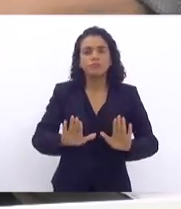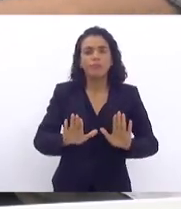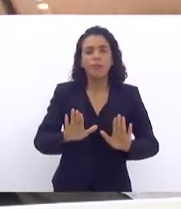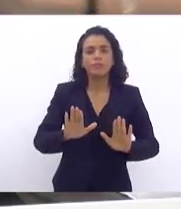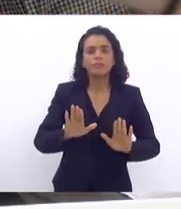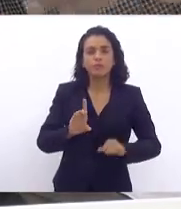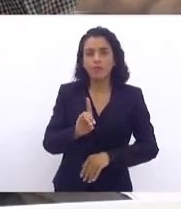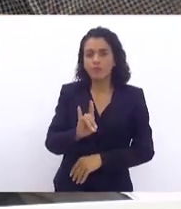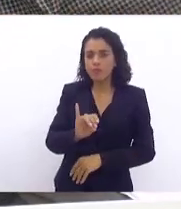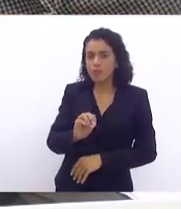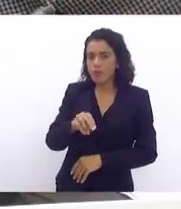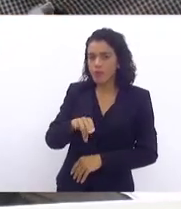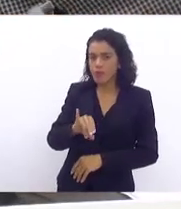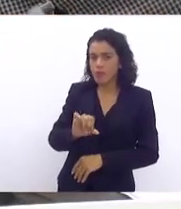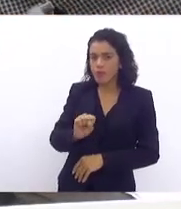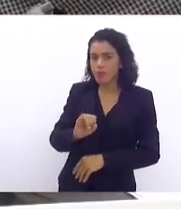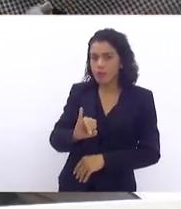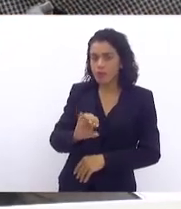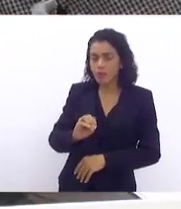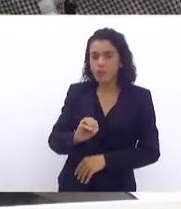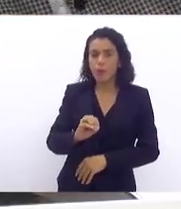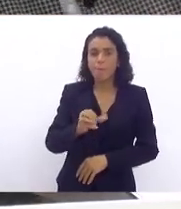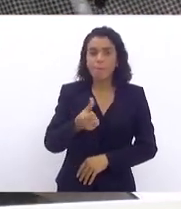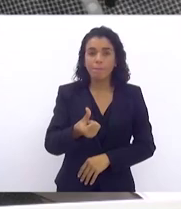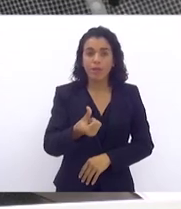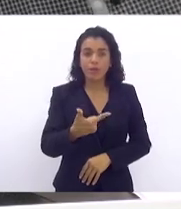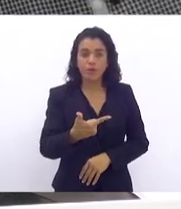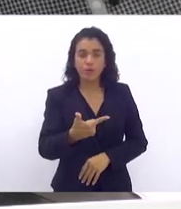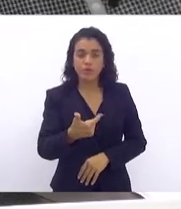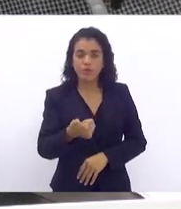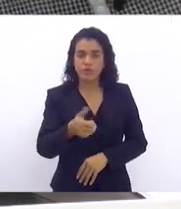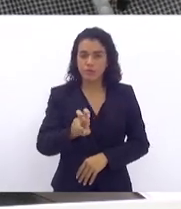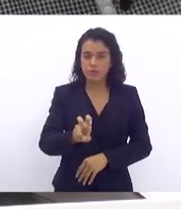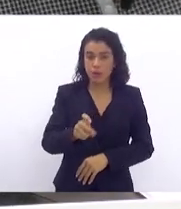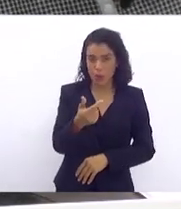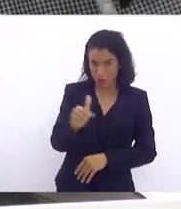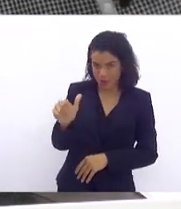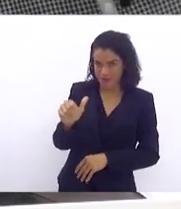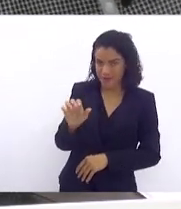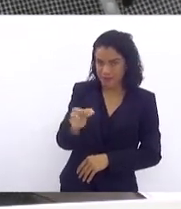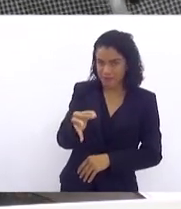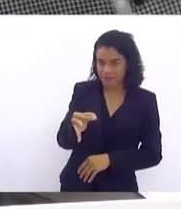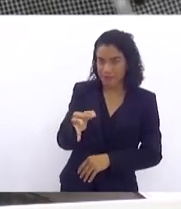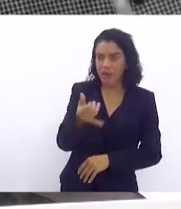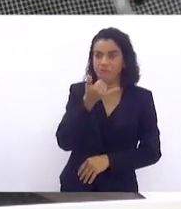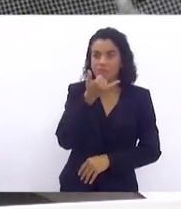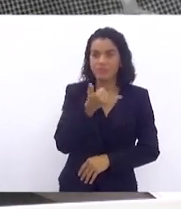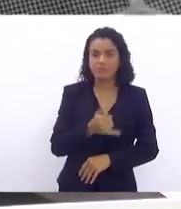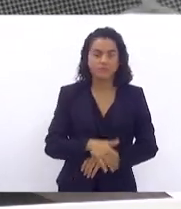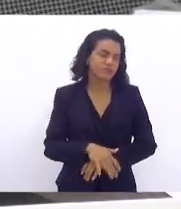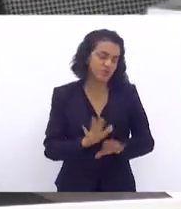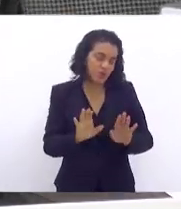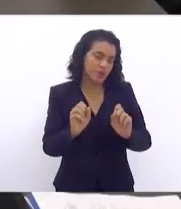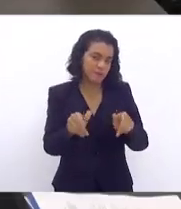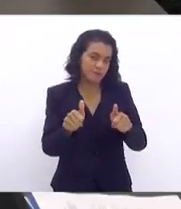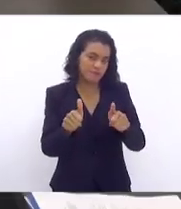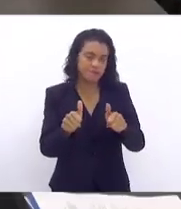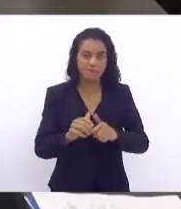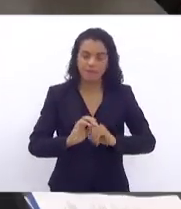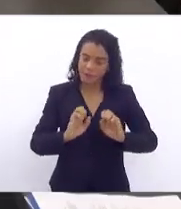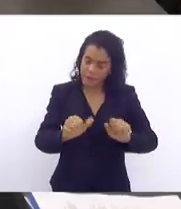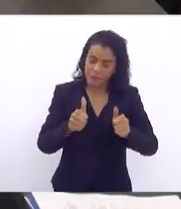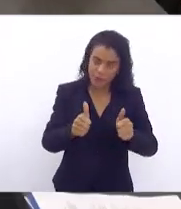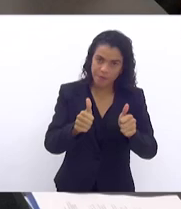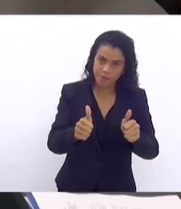Dionísio, essa 6215, é outra. Ah, não, isso é um PL. Não, tudo bem. Tá